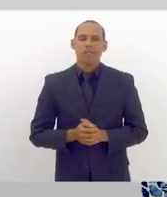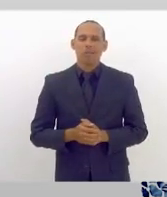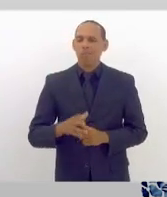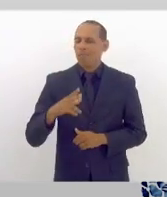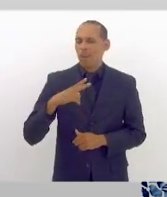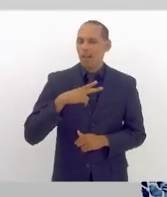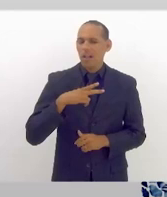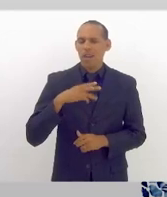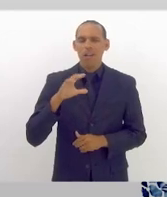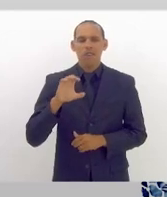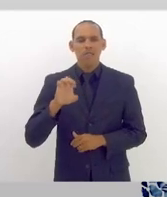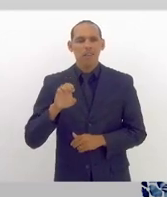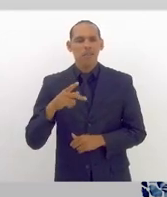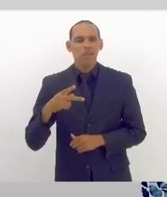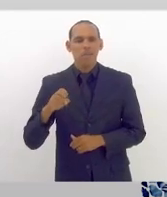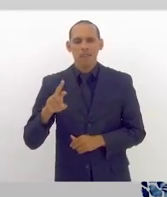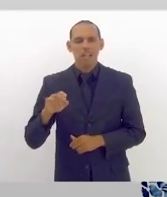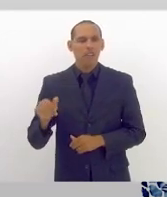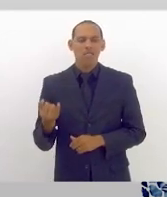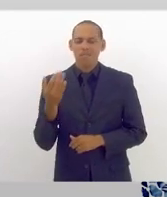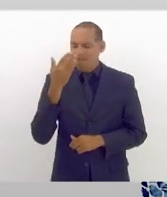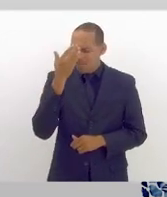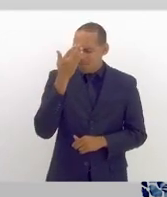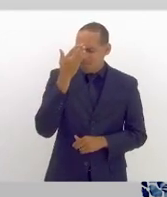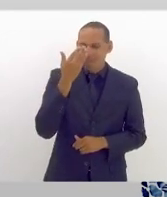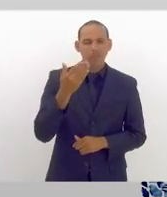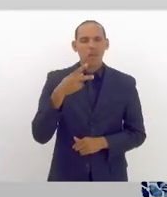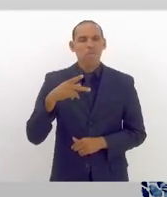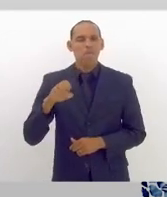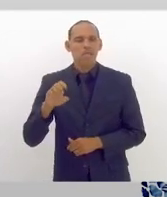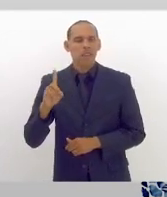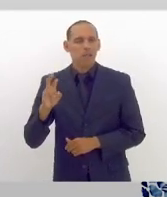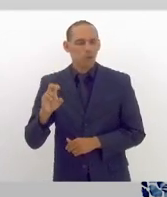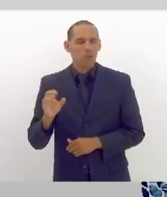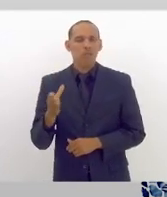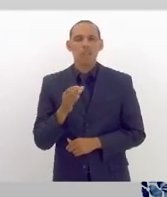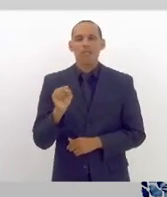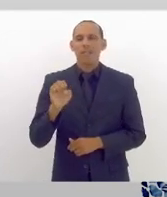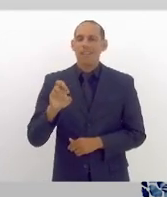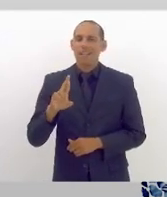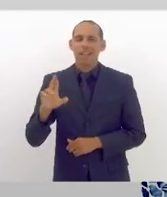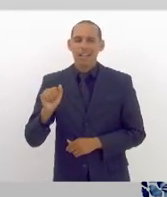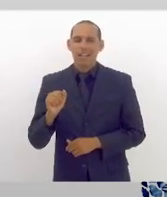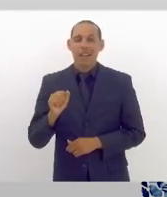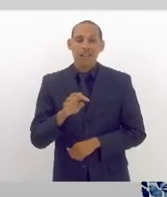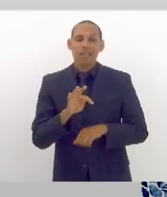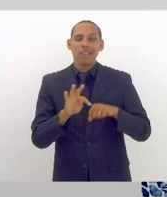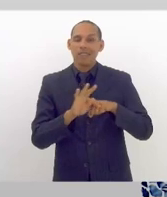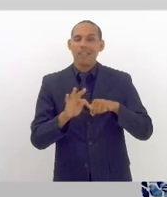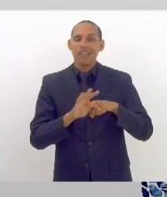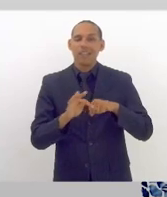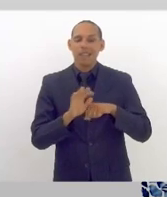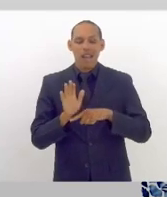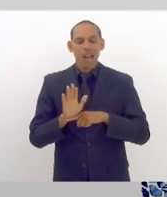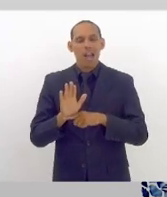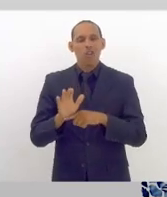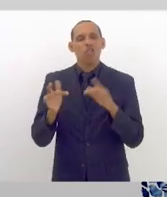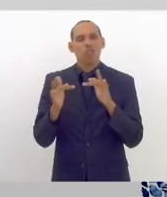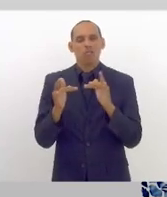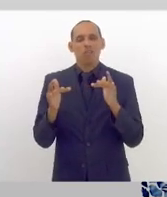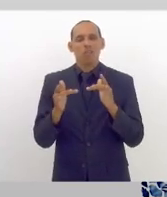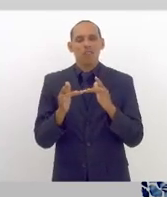ao se perde eu queria muito agradecer a participação do Pedro Serra que é o técnico responsável pelo contato e que viabilizou